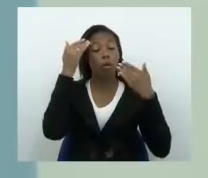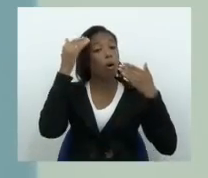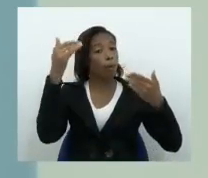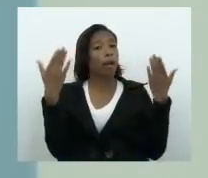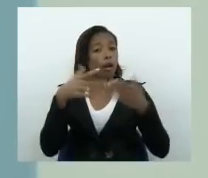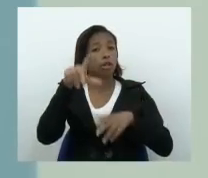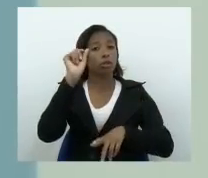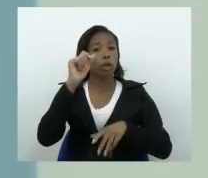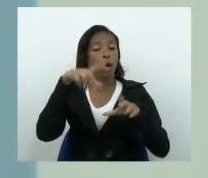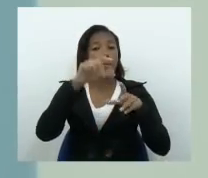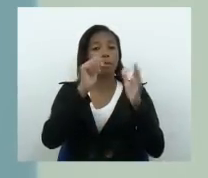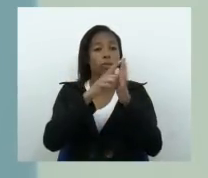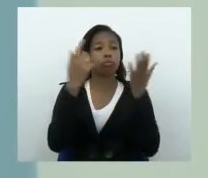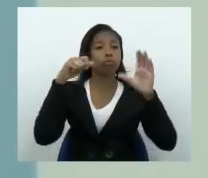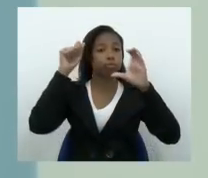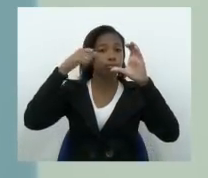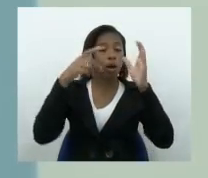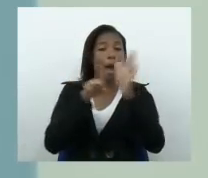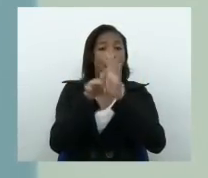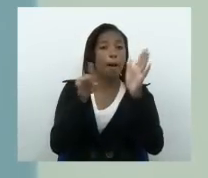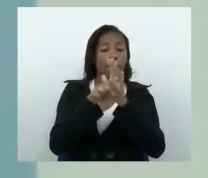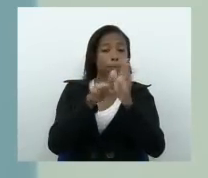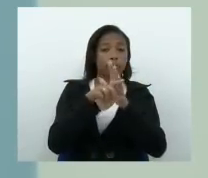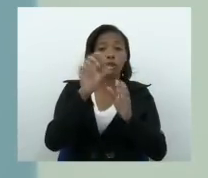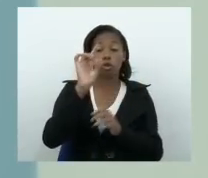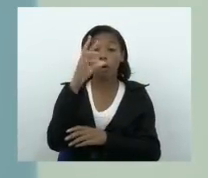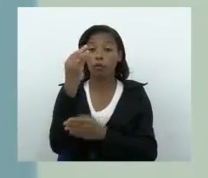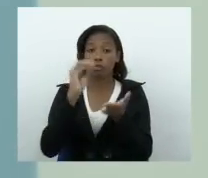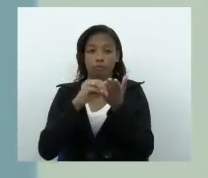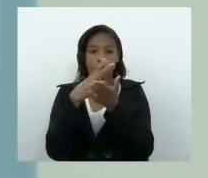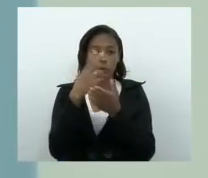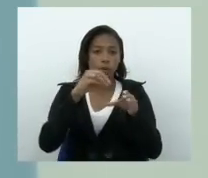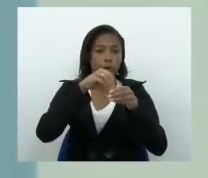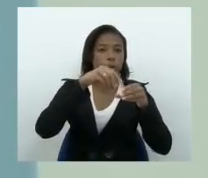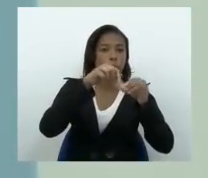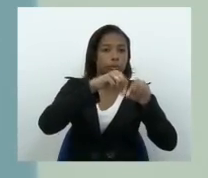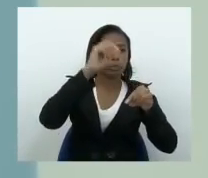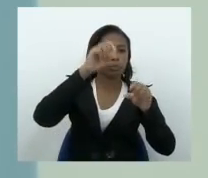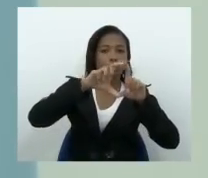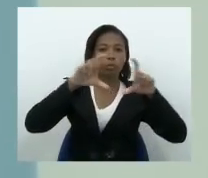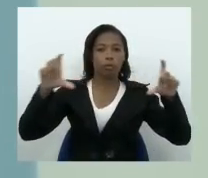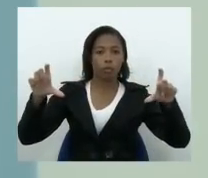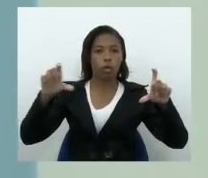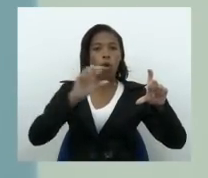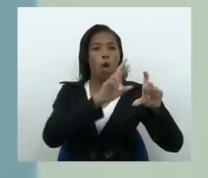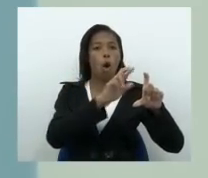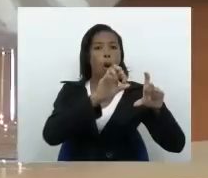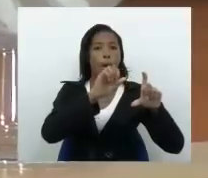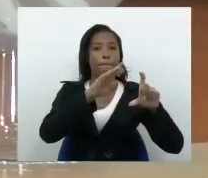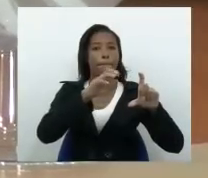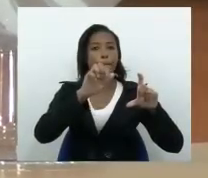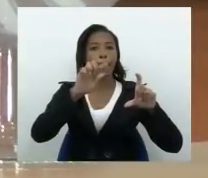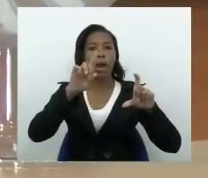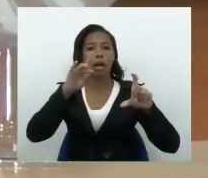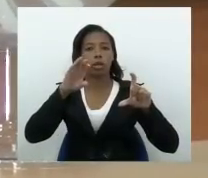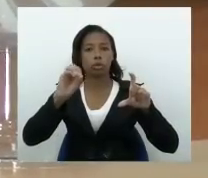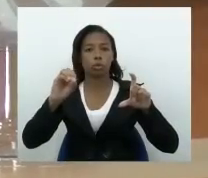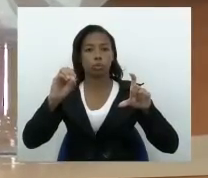então sortear aqui o próximo jornalista a perguntar. Só tem 2 agora. Roberto Samuel, programa Tribuna